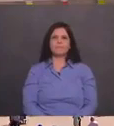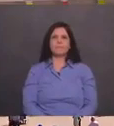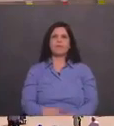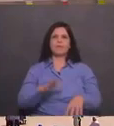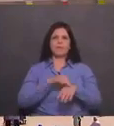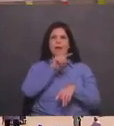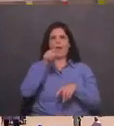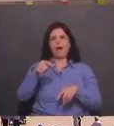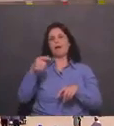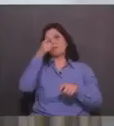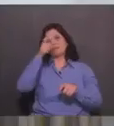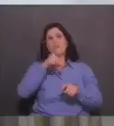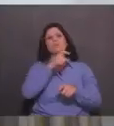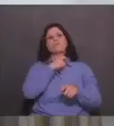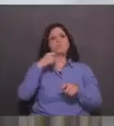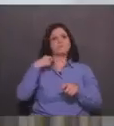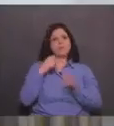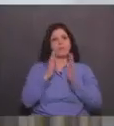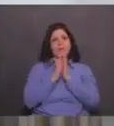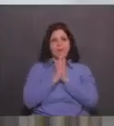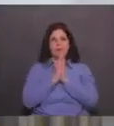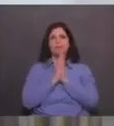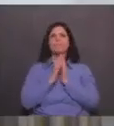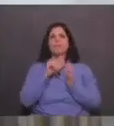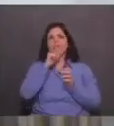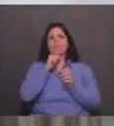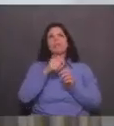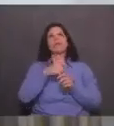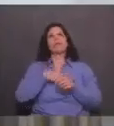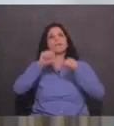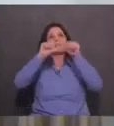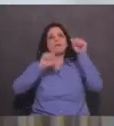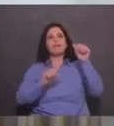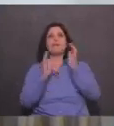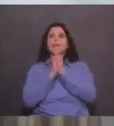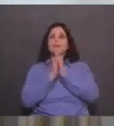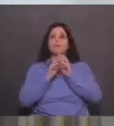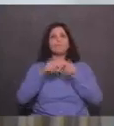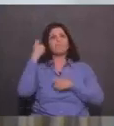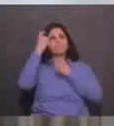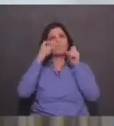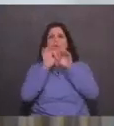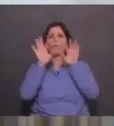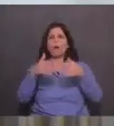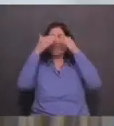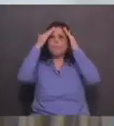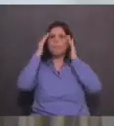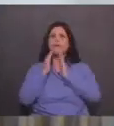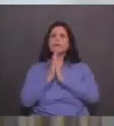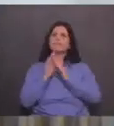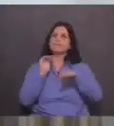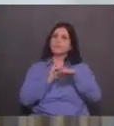Pelos pastores da Santa Igreja, para que meditem a Palavra de Deus, como Maria, e sejam testemunhas